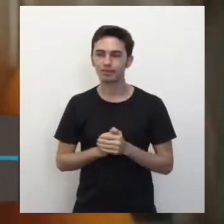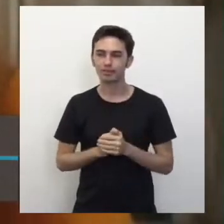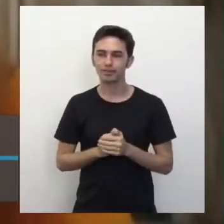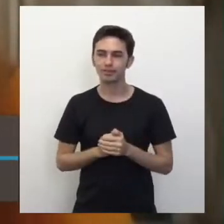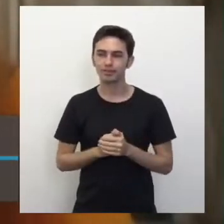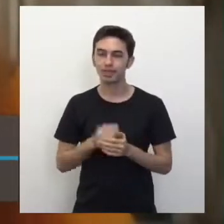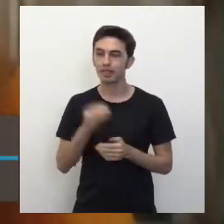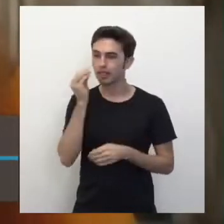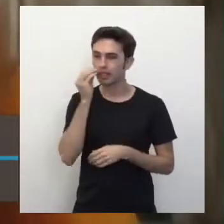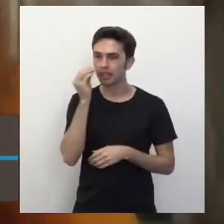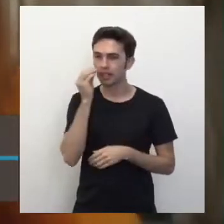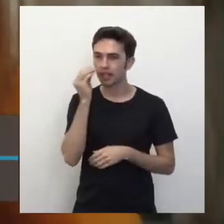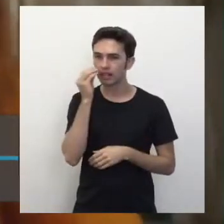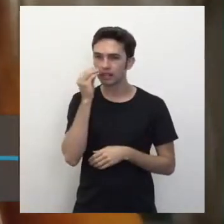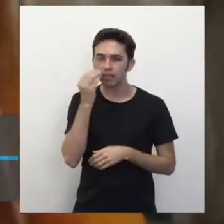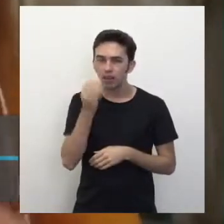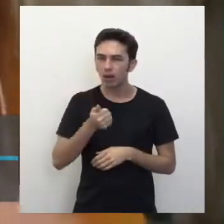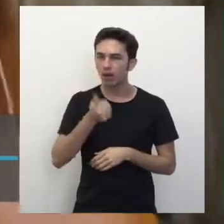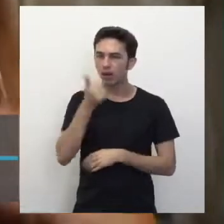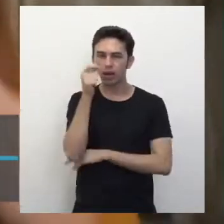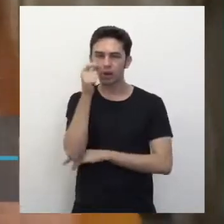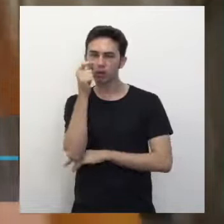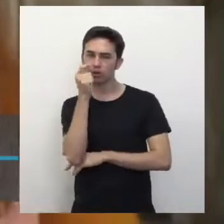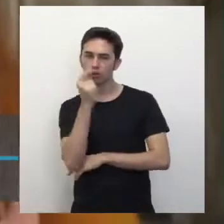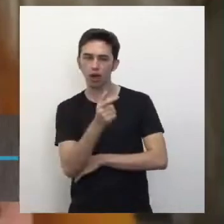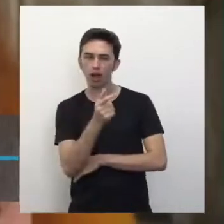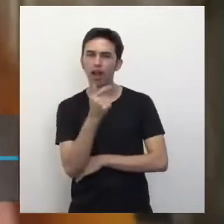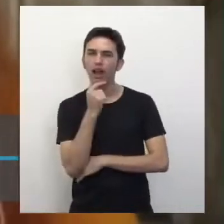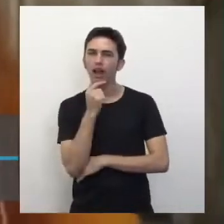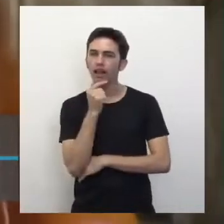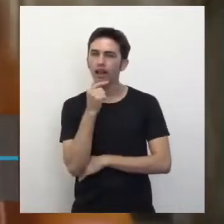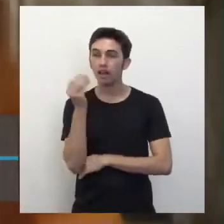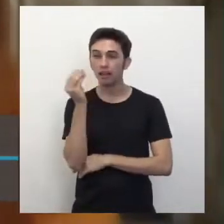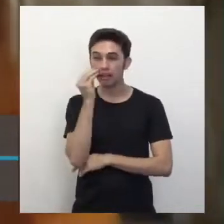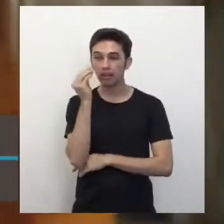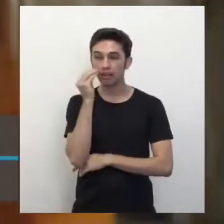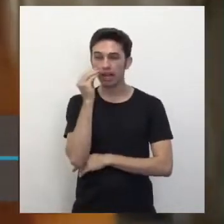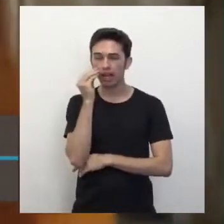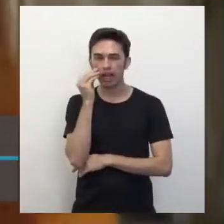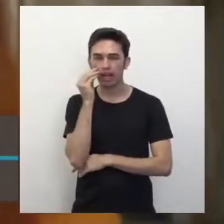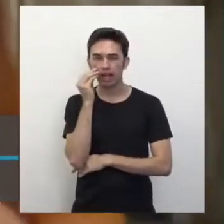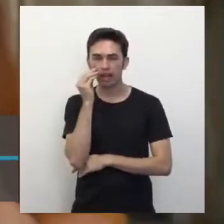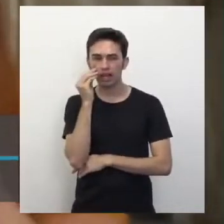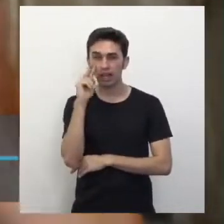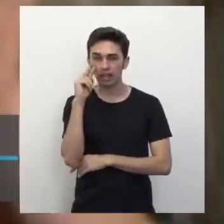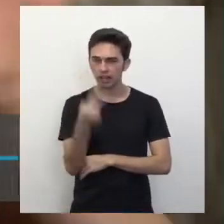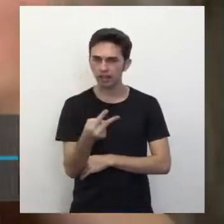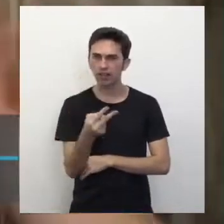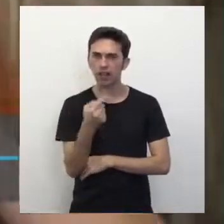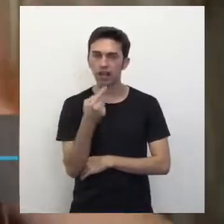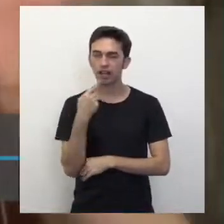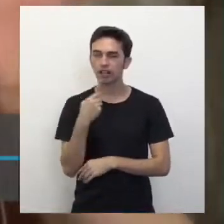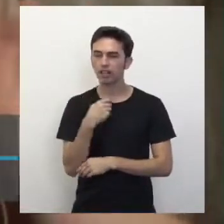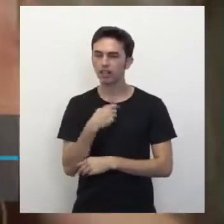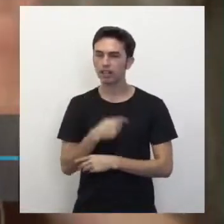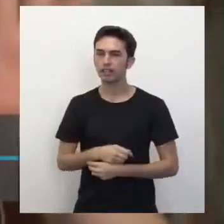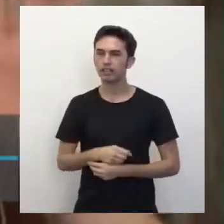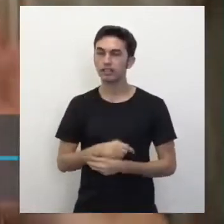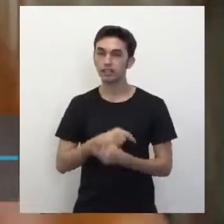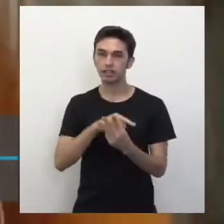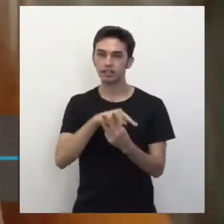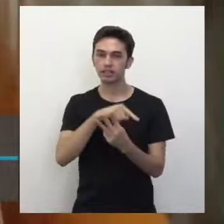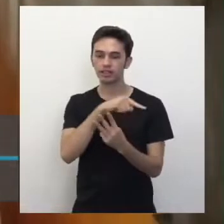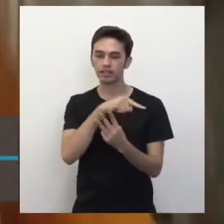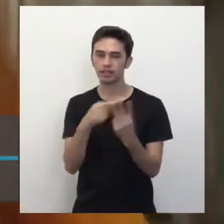nosso olhar para ver se a gente consegue juntos identificar em 3 elementos